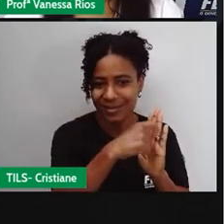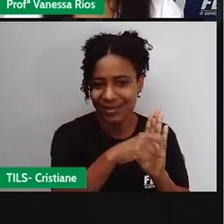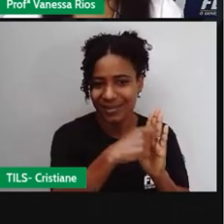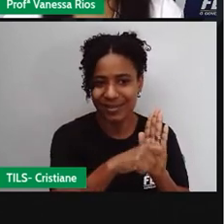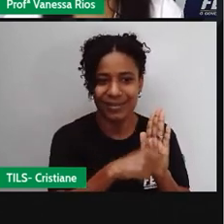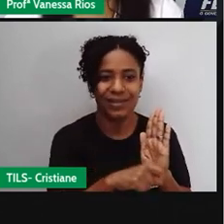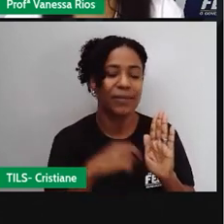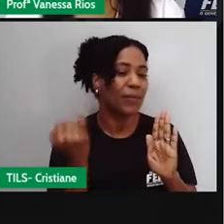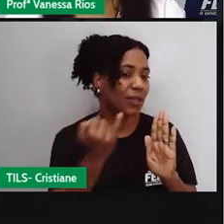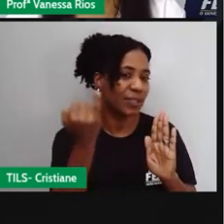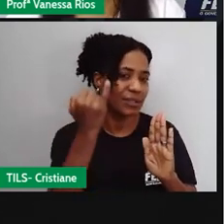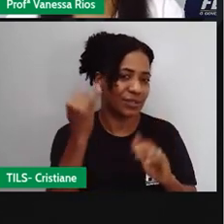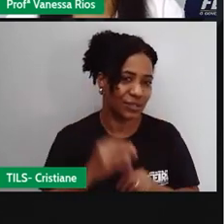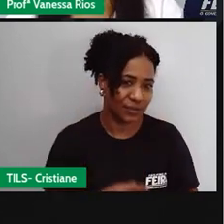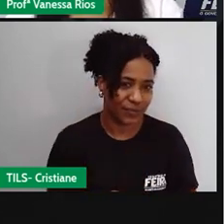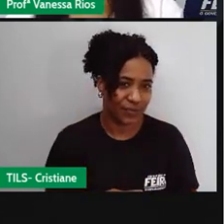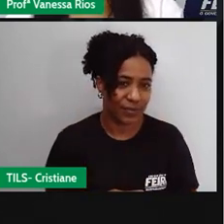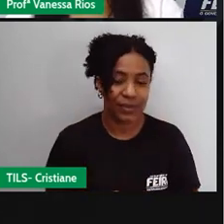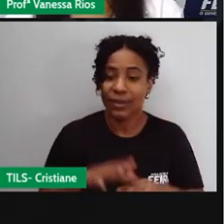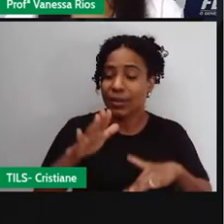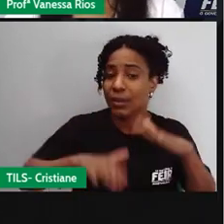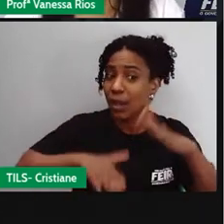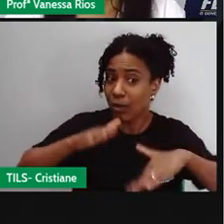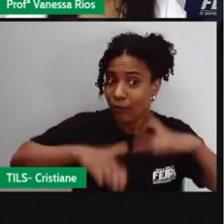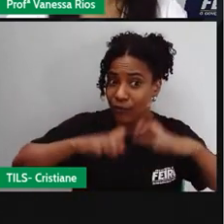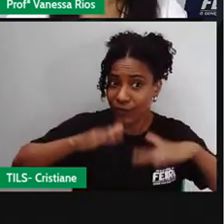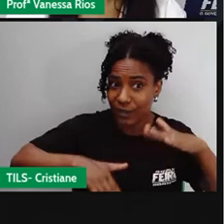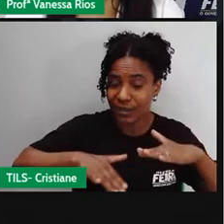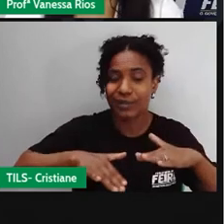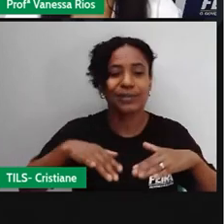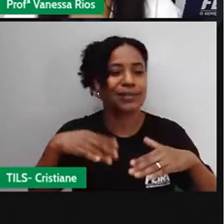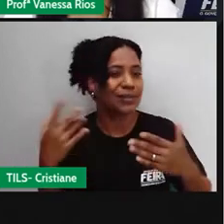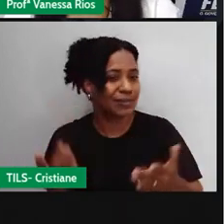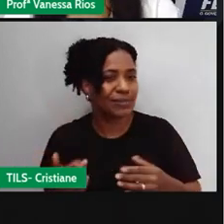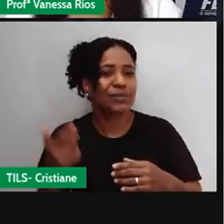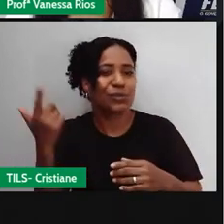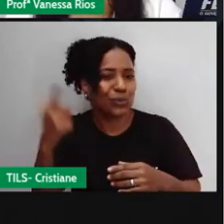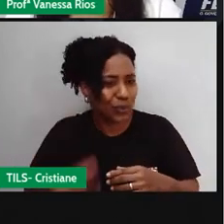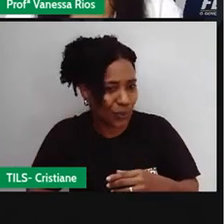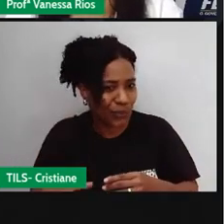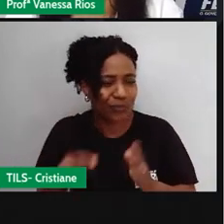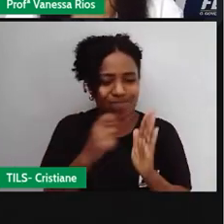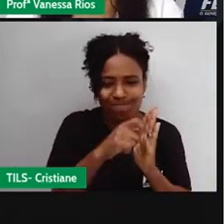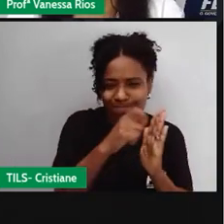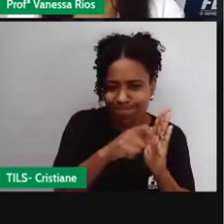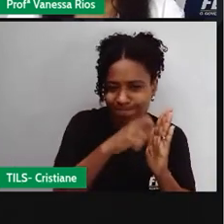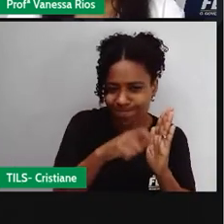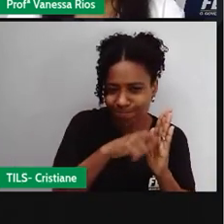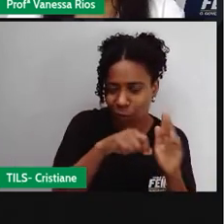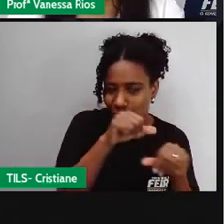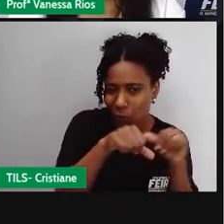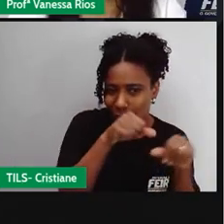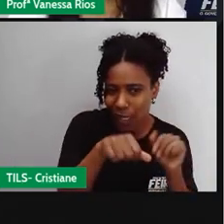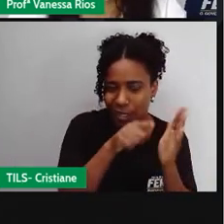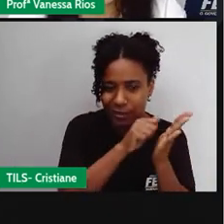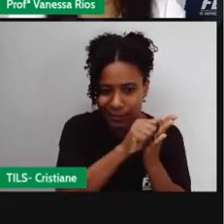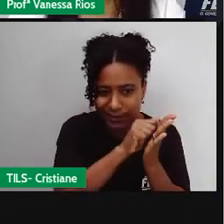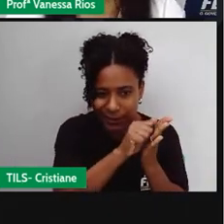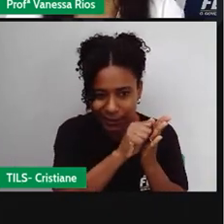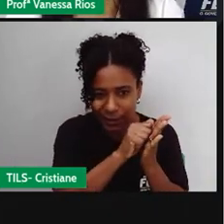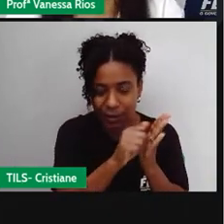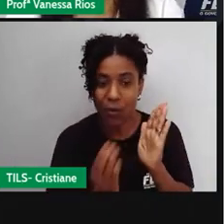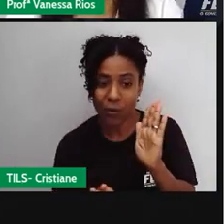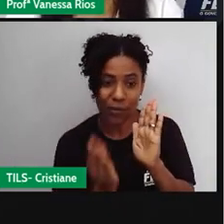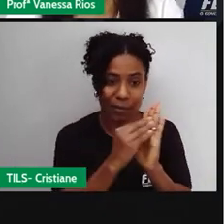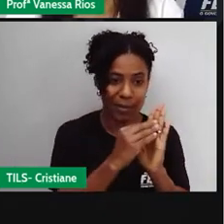anotem. Mesmo que depois desse momento você precisa voltar, precisa corrigir, precisa melhorar ou acrescentar,